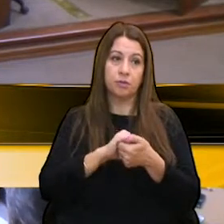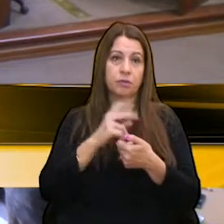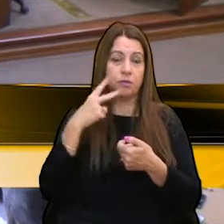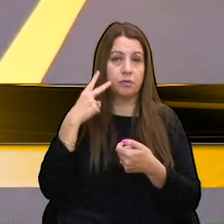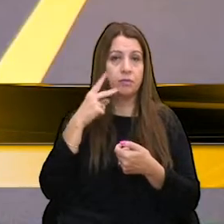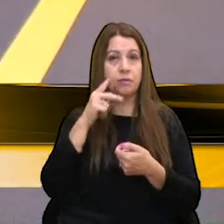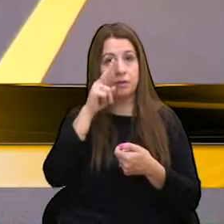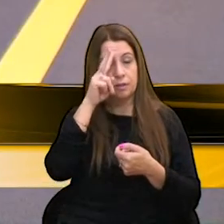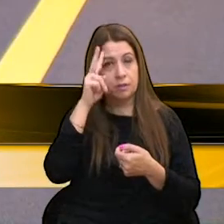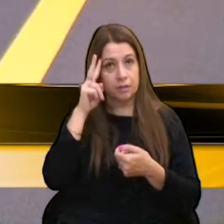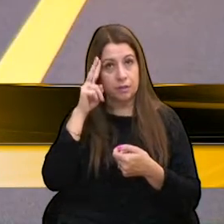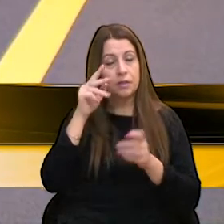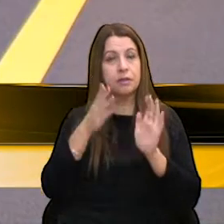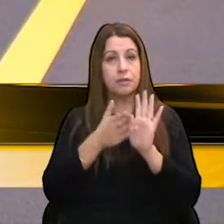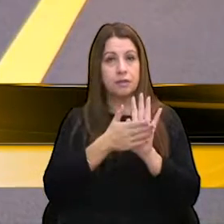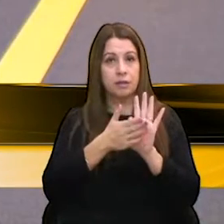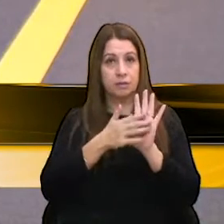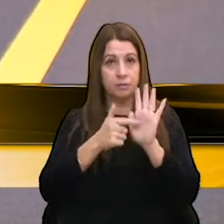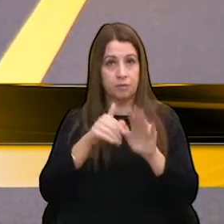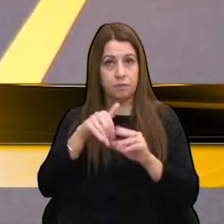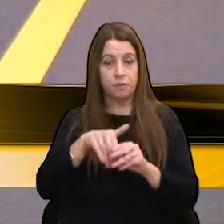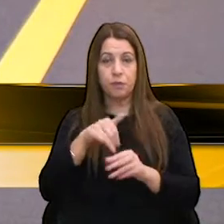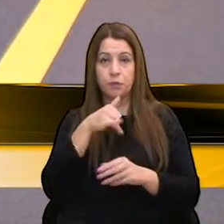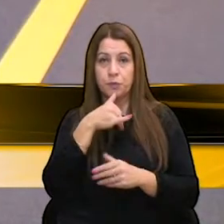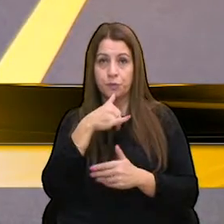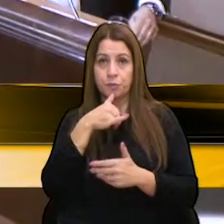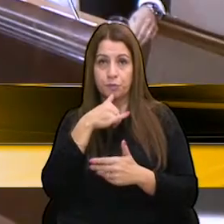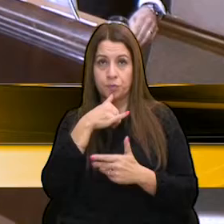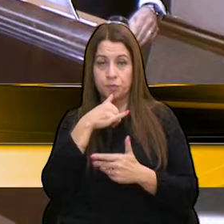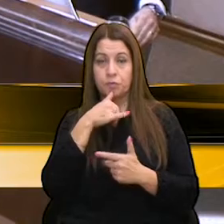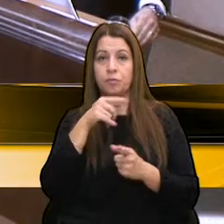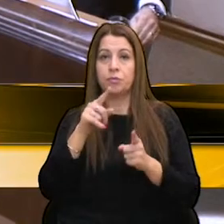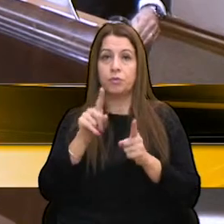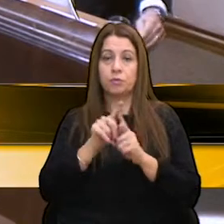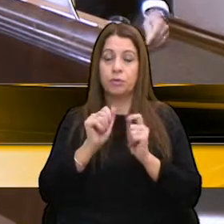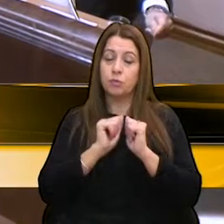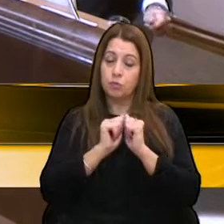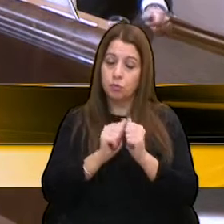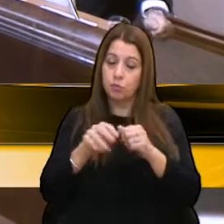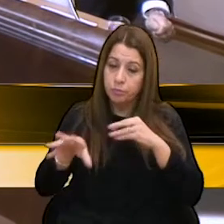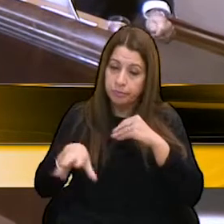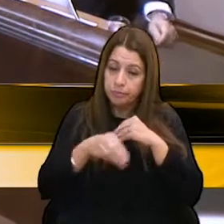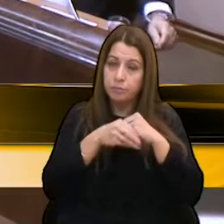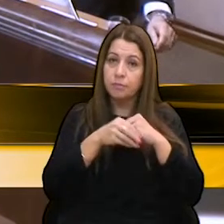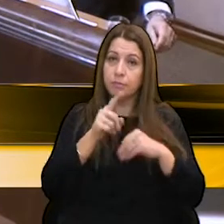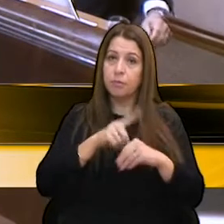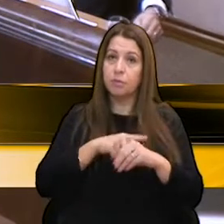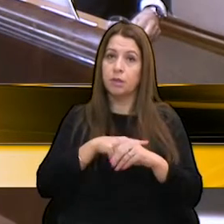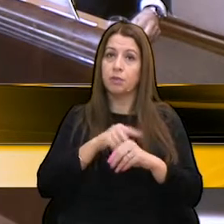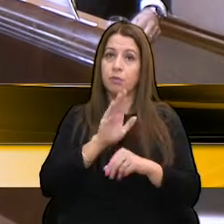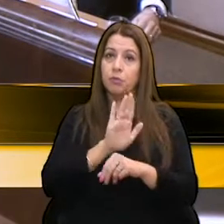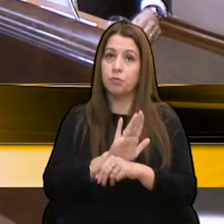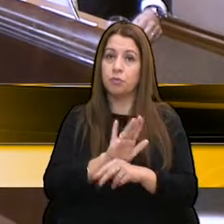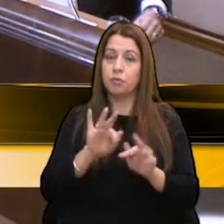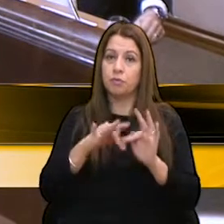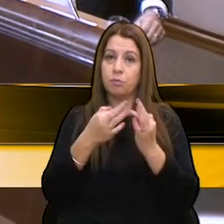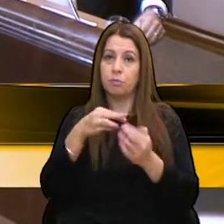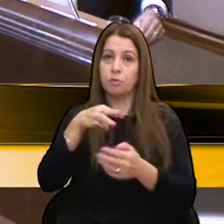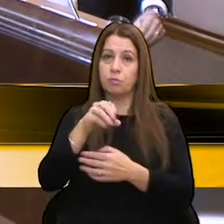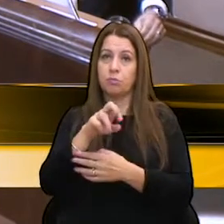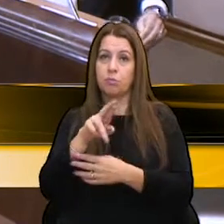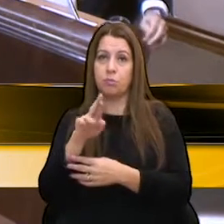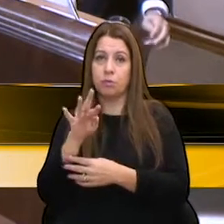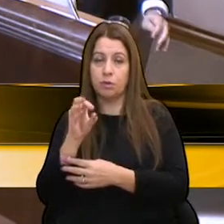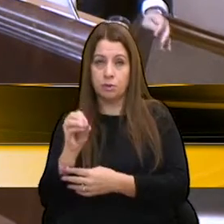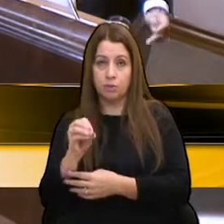vereador Velocino Ex, que propôs esse voto de pesar, mas também me juntar a esse momento de solidariedade à família Moreto